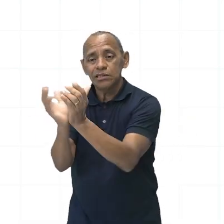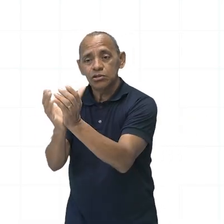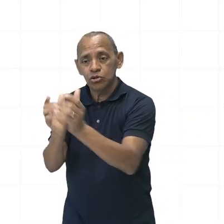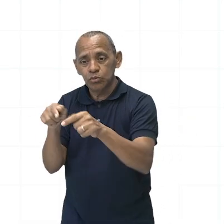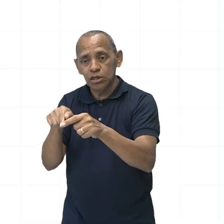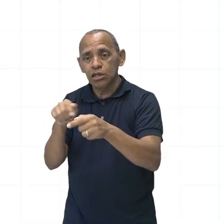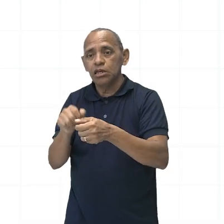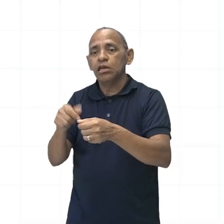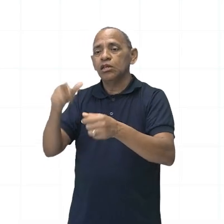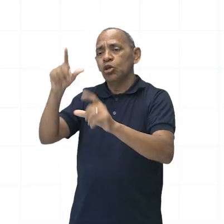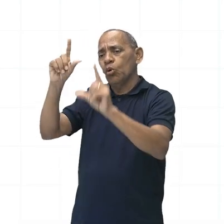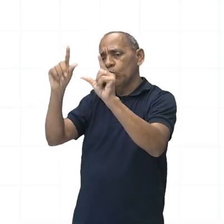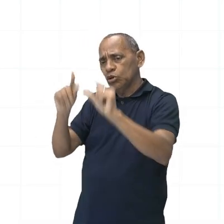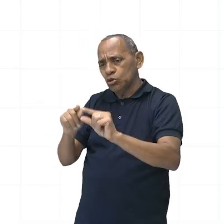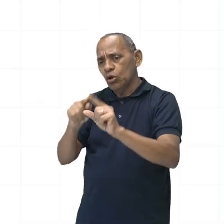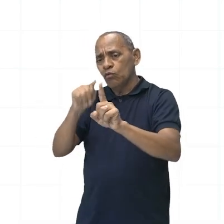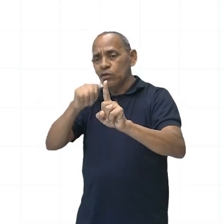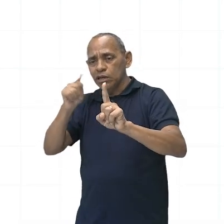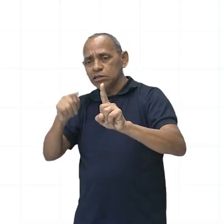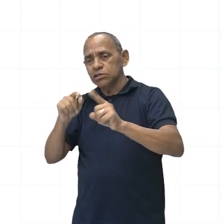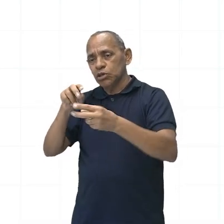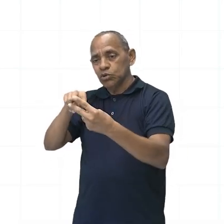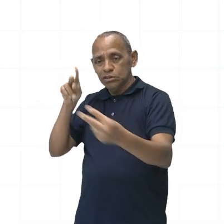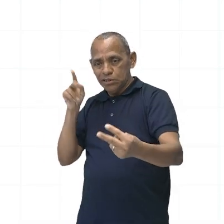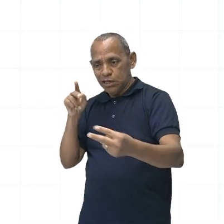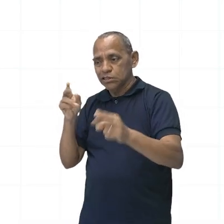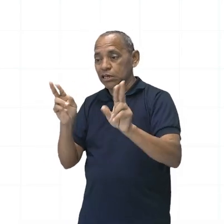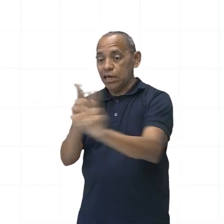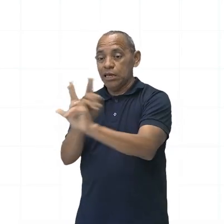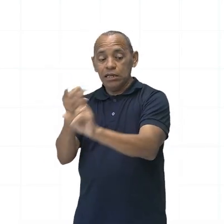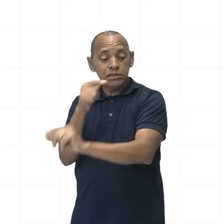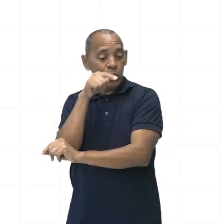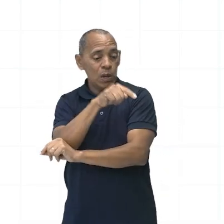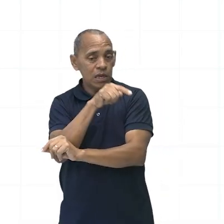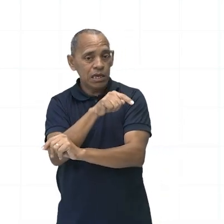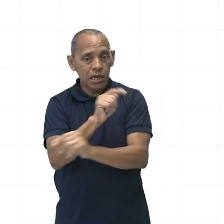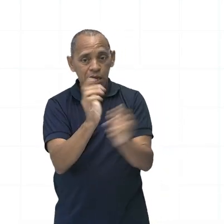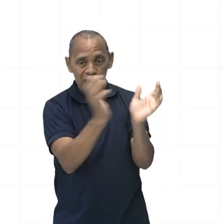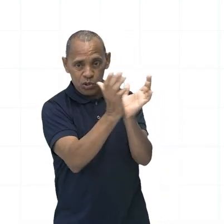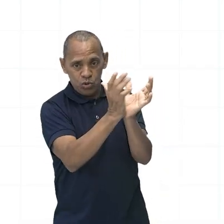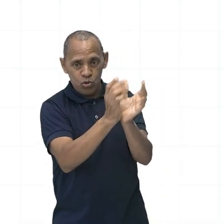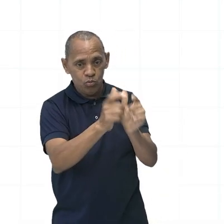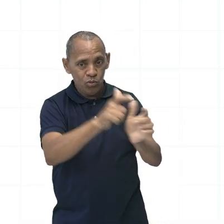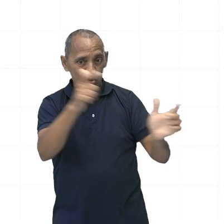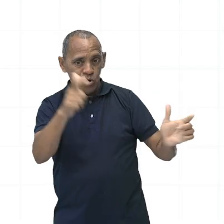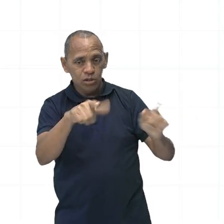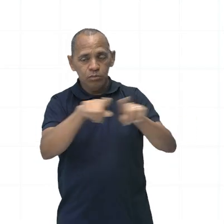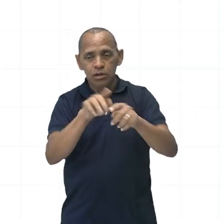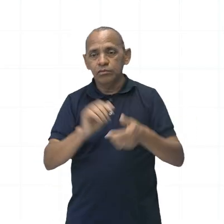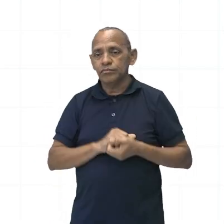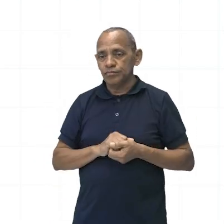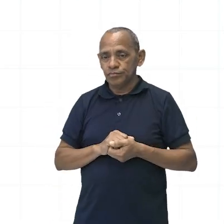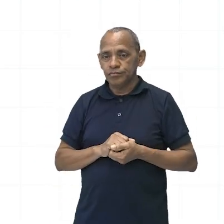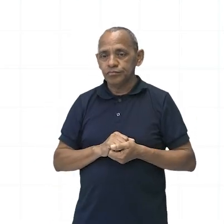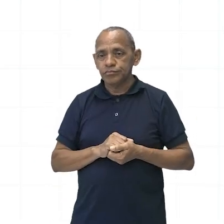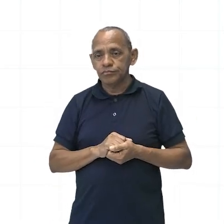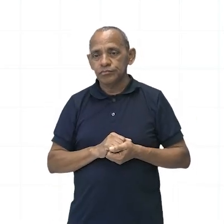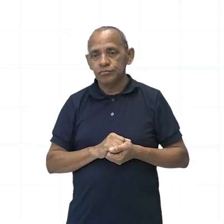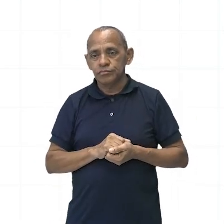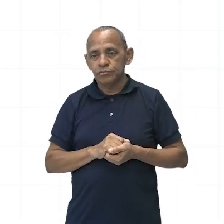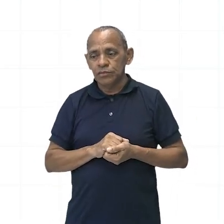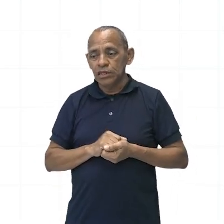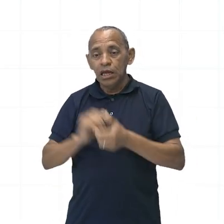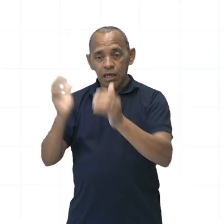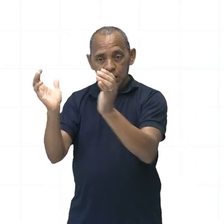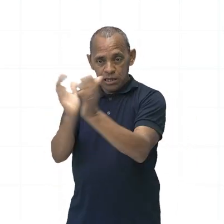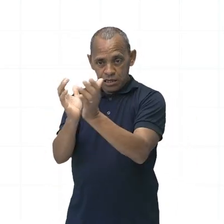diversidade genética em relação à população original. E os alelos presentes nos fundadores, ou seja, naquela pequena população que está